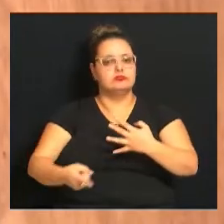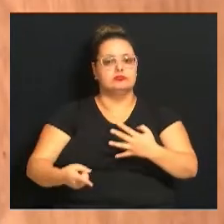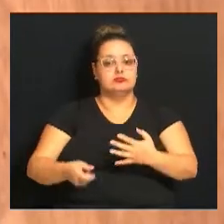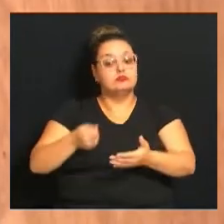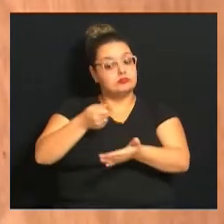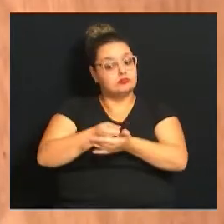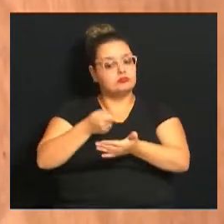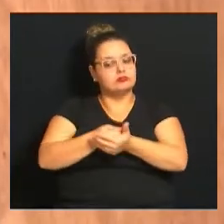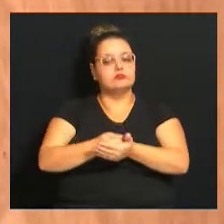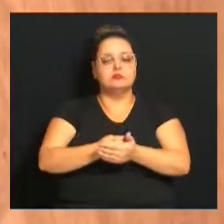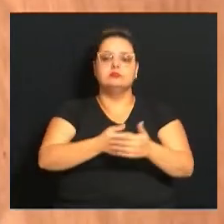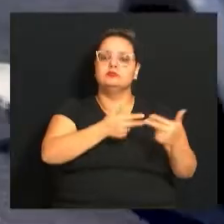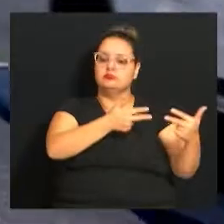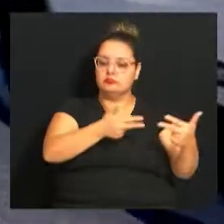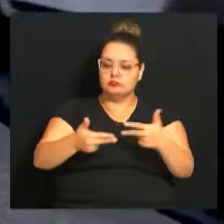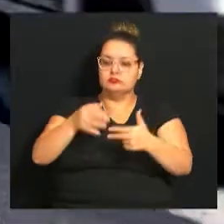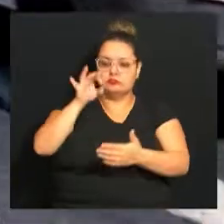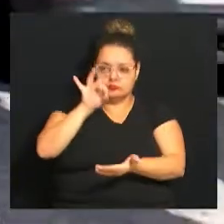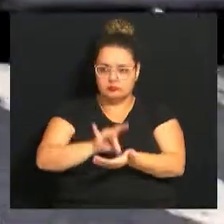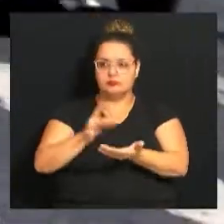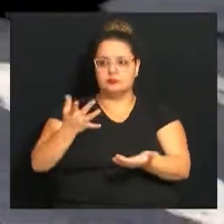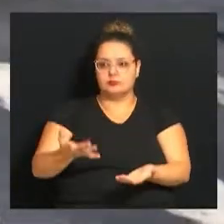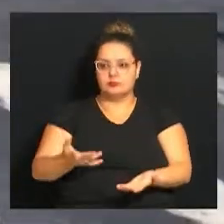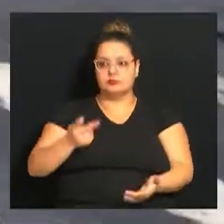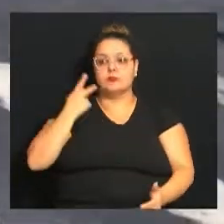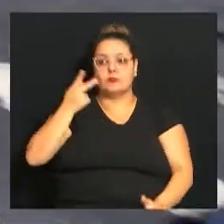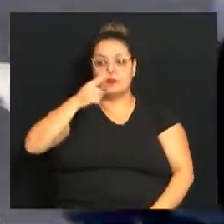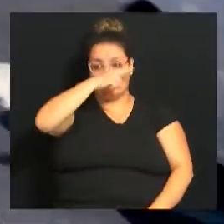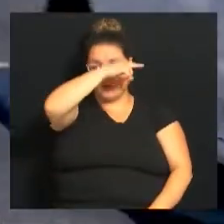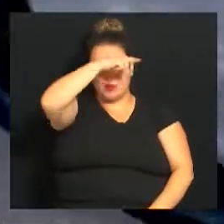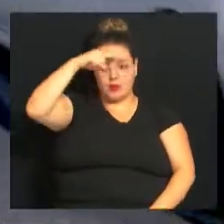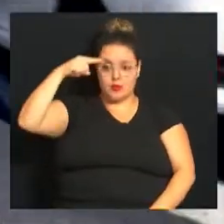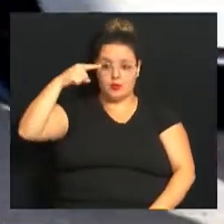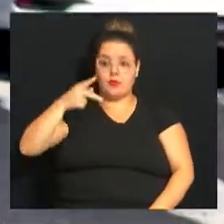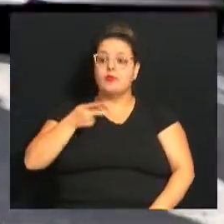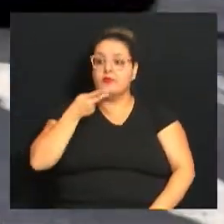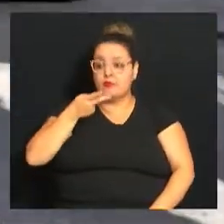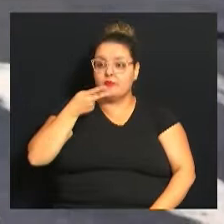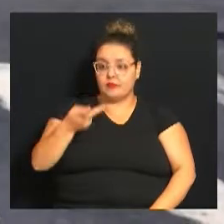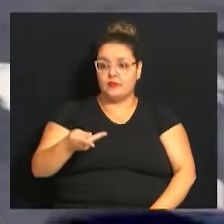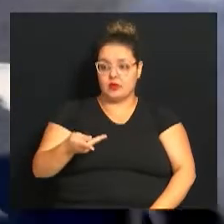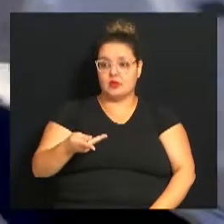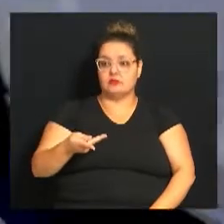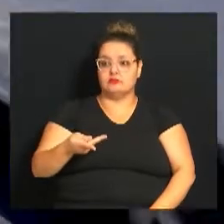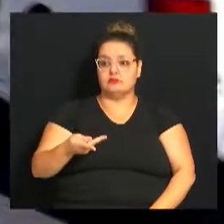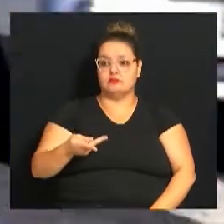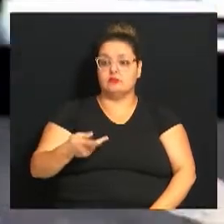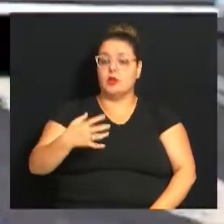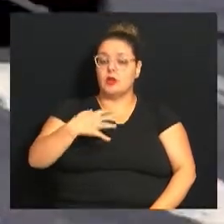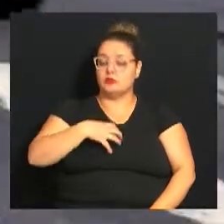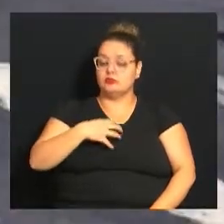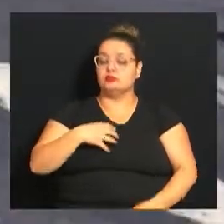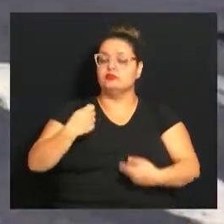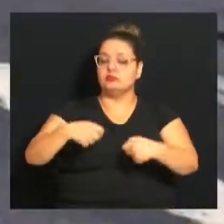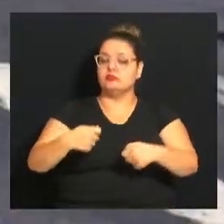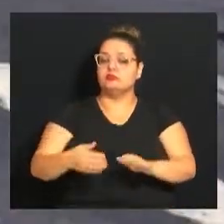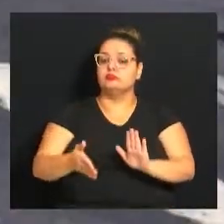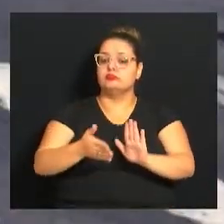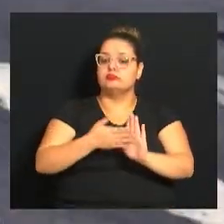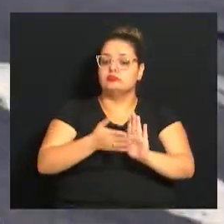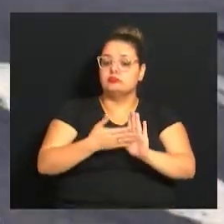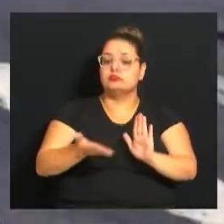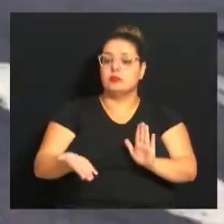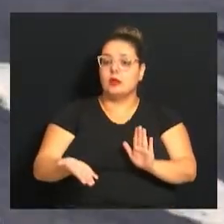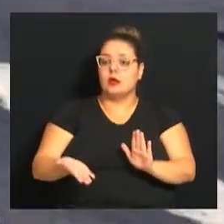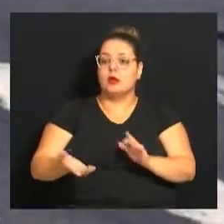área central realidade. O vereador Otto Alejandro reforça que a medida se faz necessária porque na mesma rua